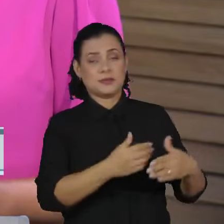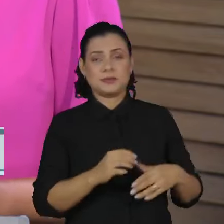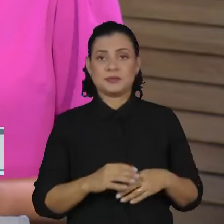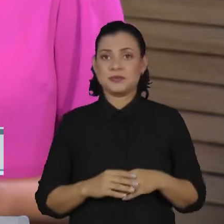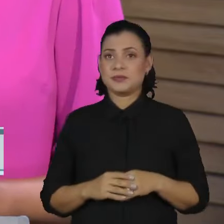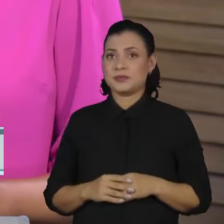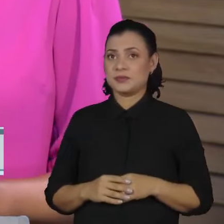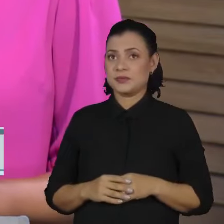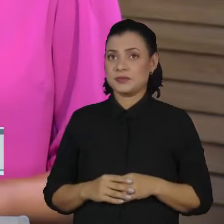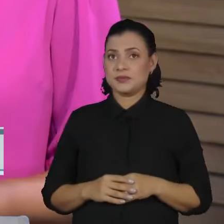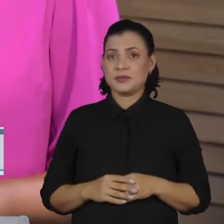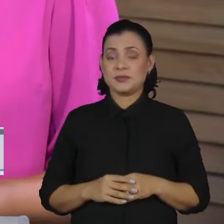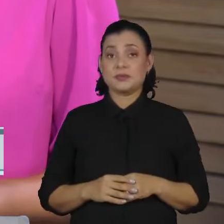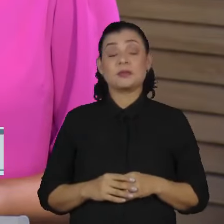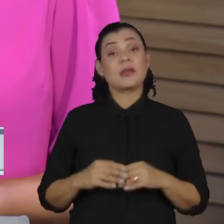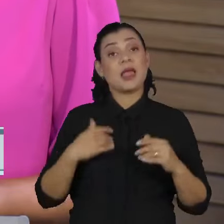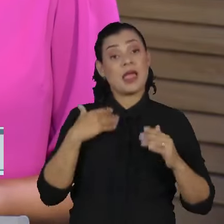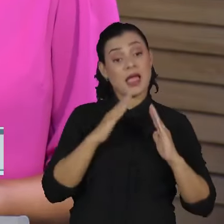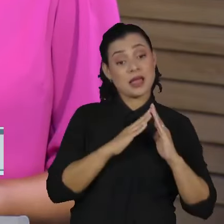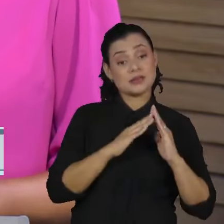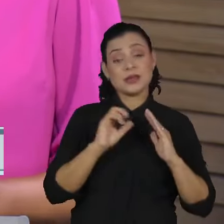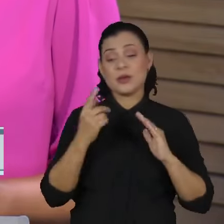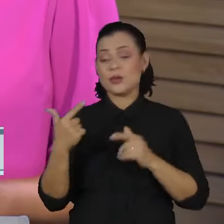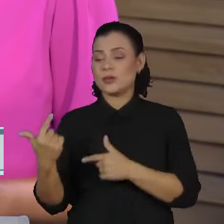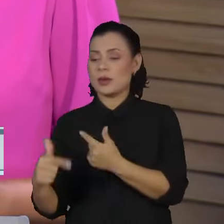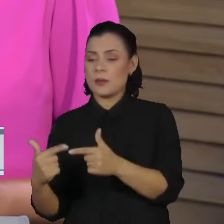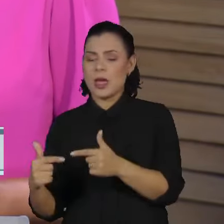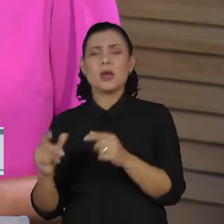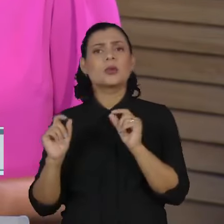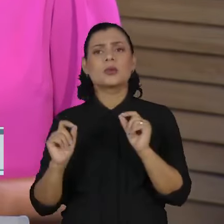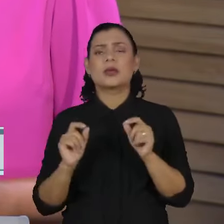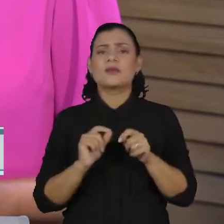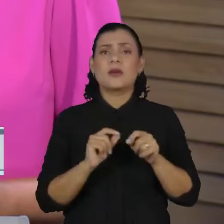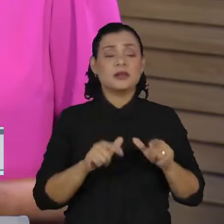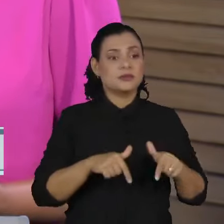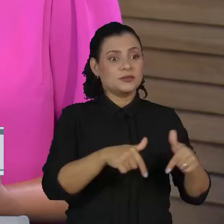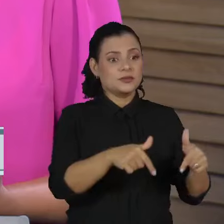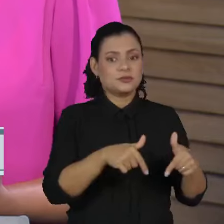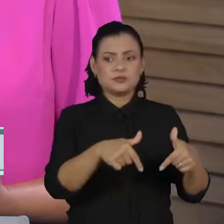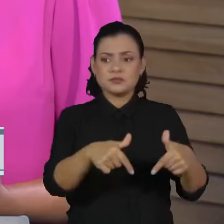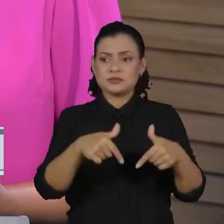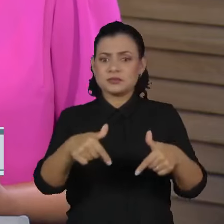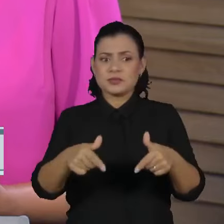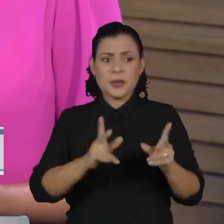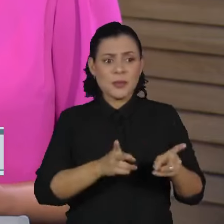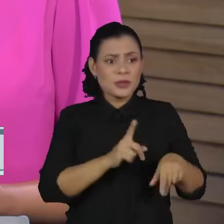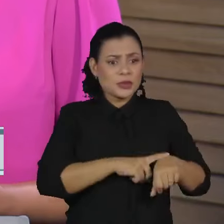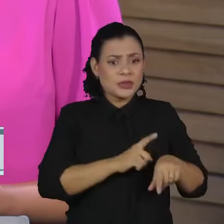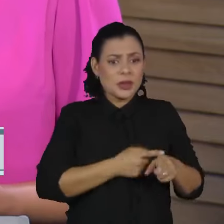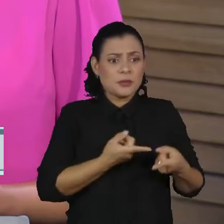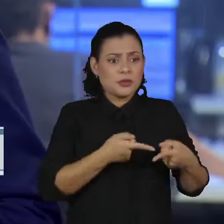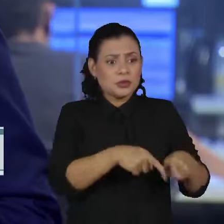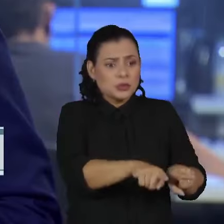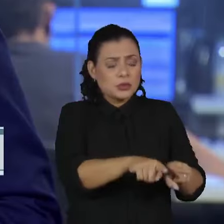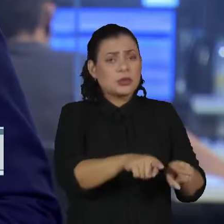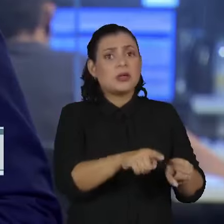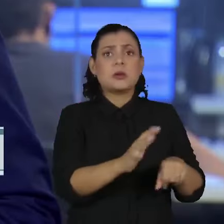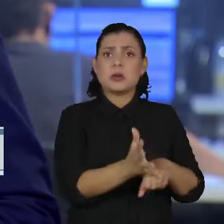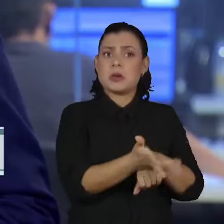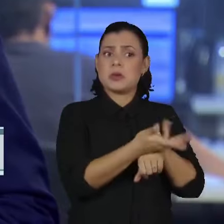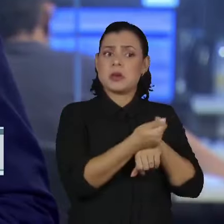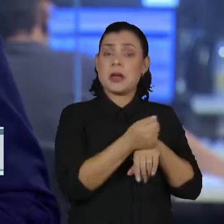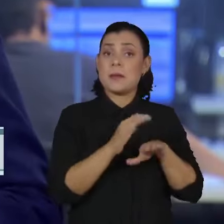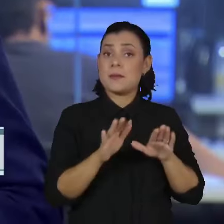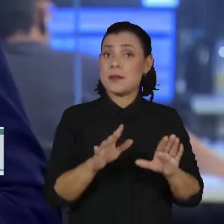No trabalho ou em casa, fazer mais de uma coisa ao mesmo tempo é considerado uma coisa boa, uma habilidade. Mas